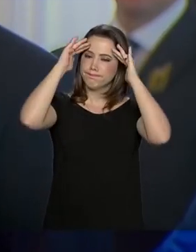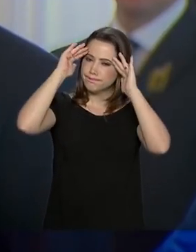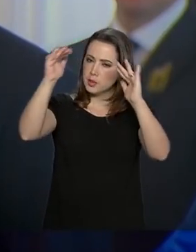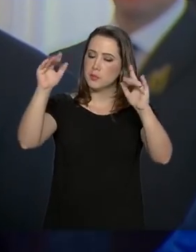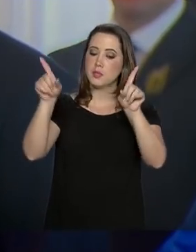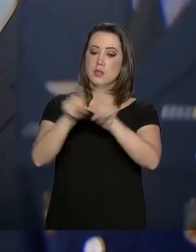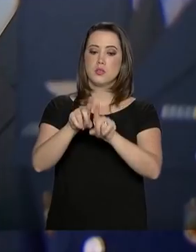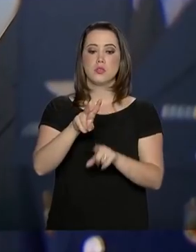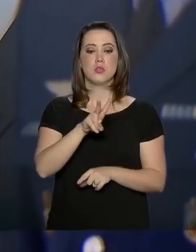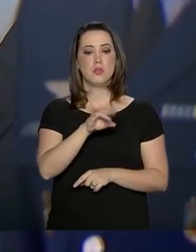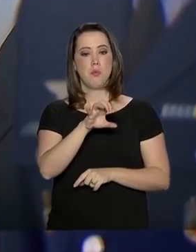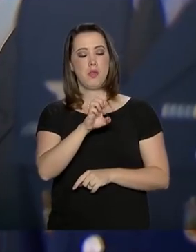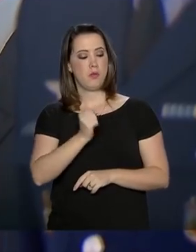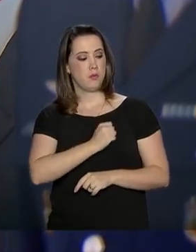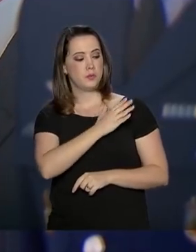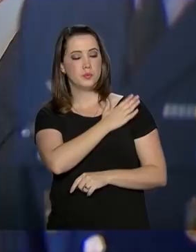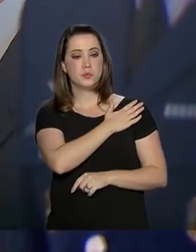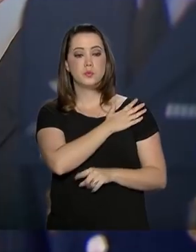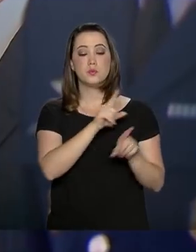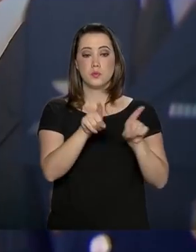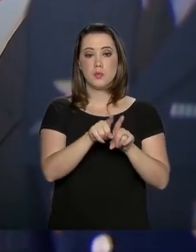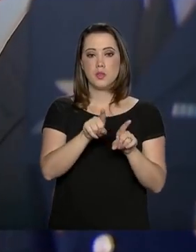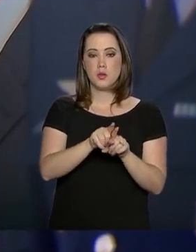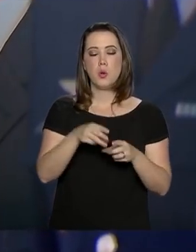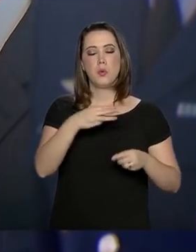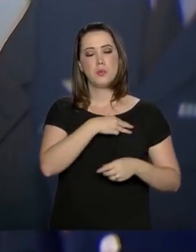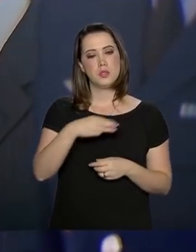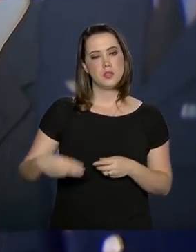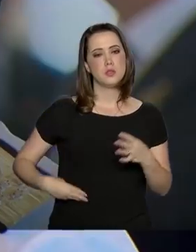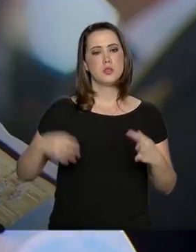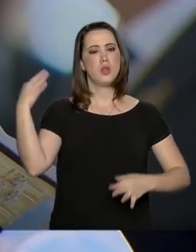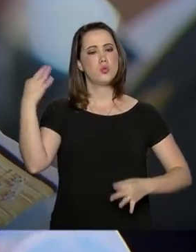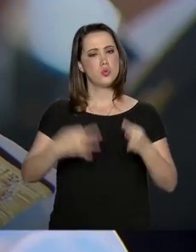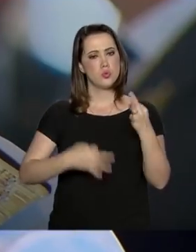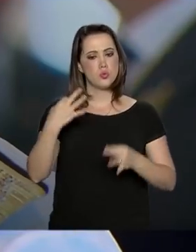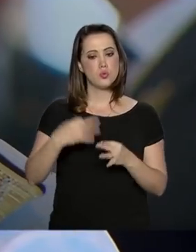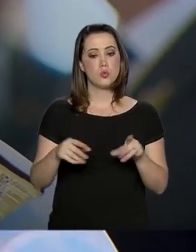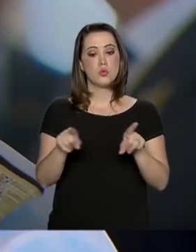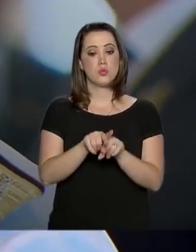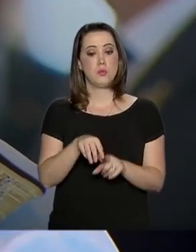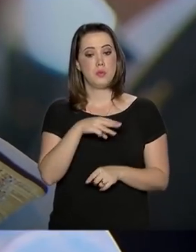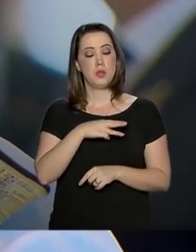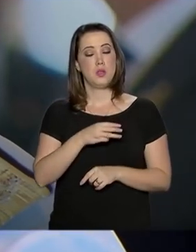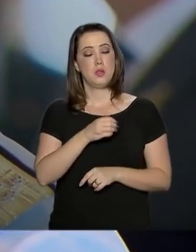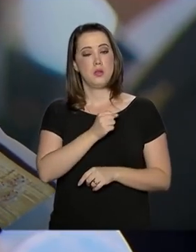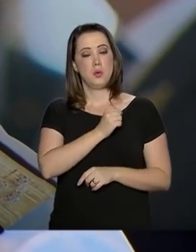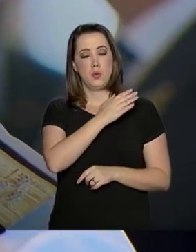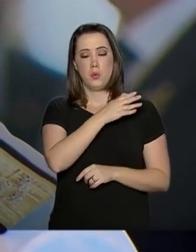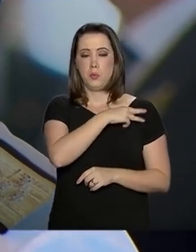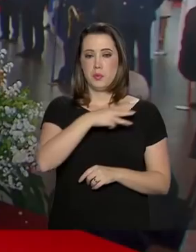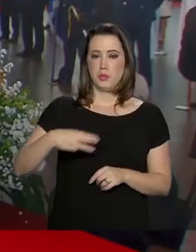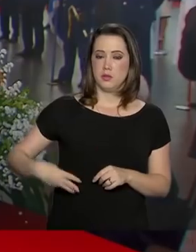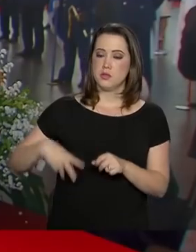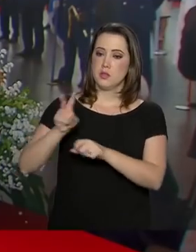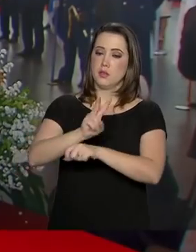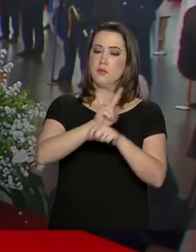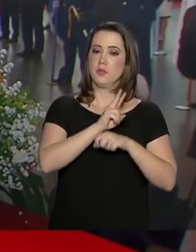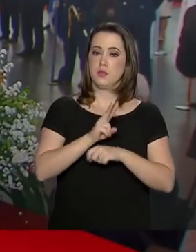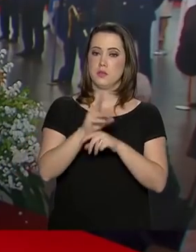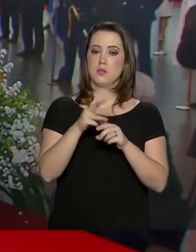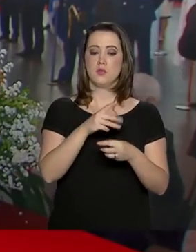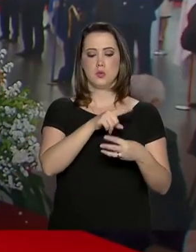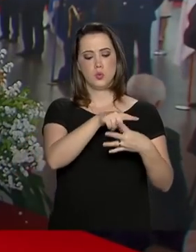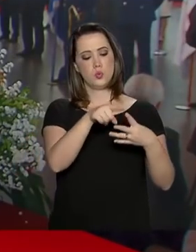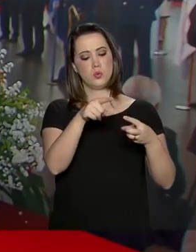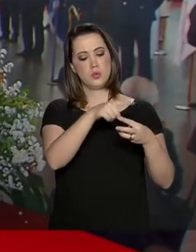como o vice-presidente Hamilton Mourão, o ministro da Justiça Sérgio Moro, o ministro da Defesa Fernando Azevedo e Silva e os três